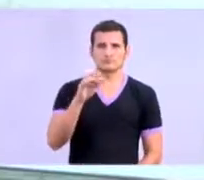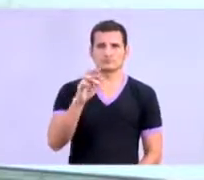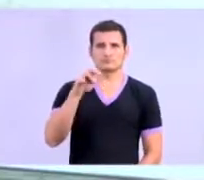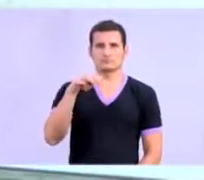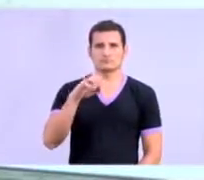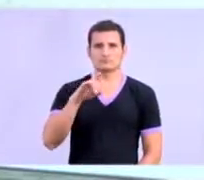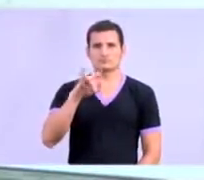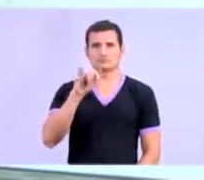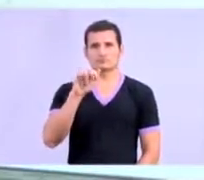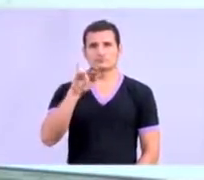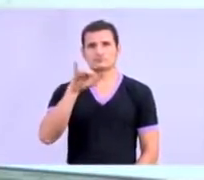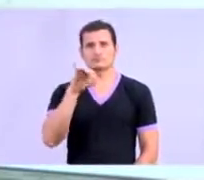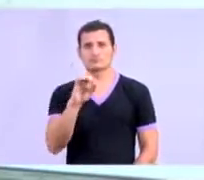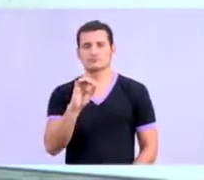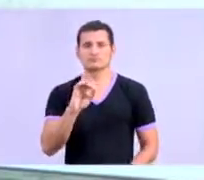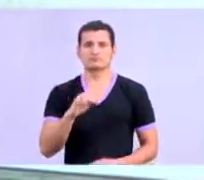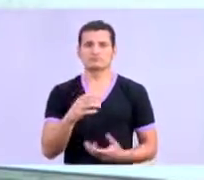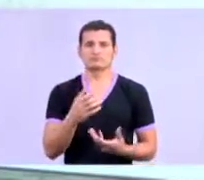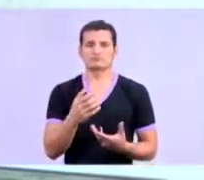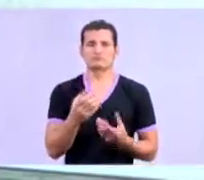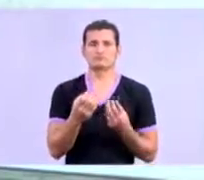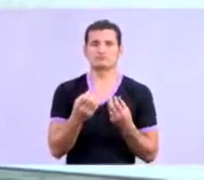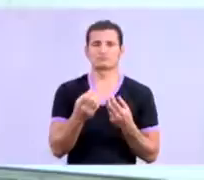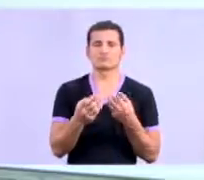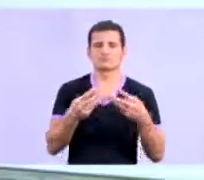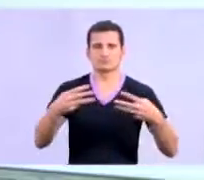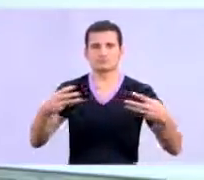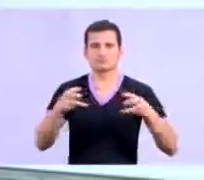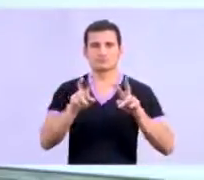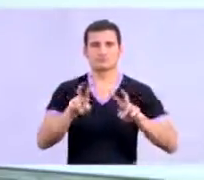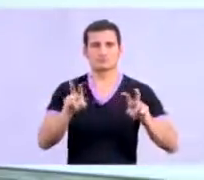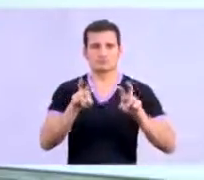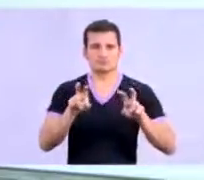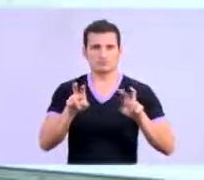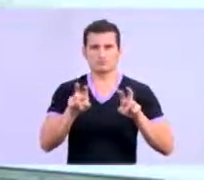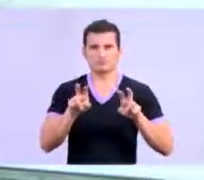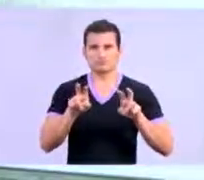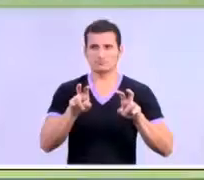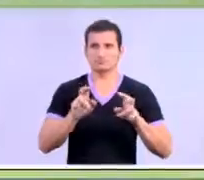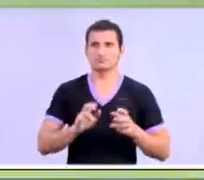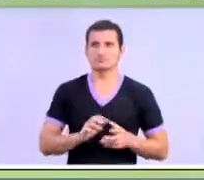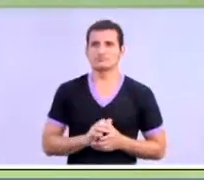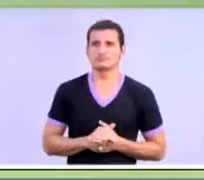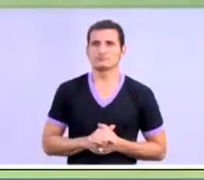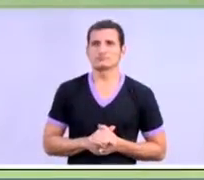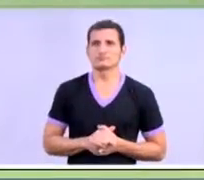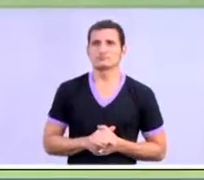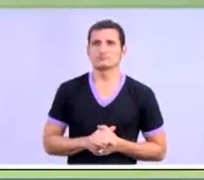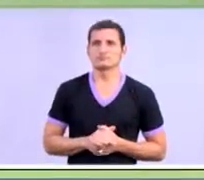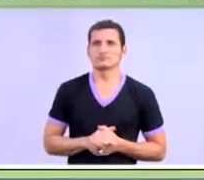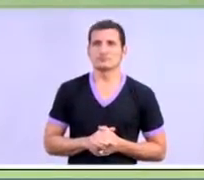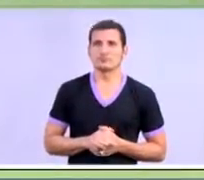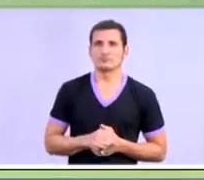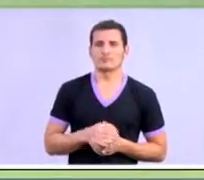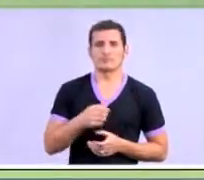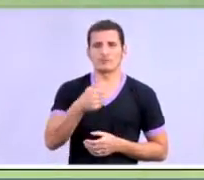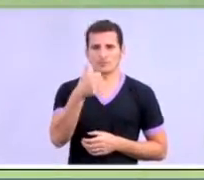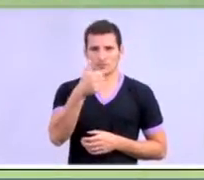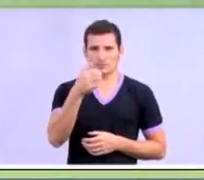tão importantes aí na rede de computador, ok? Então, como primeira